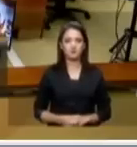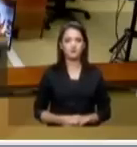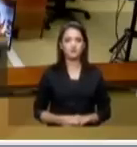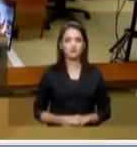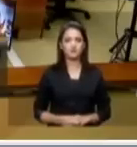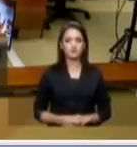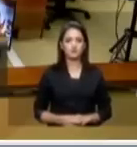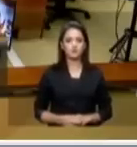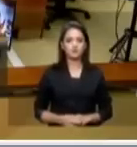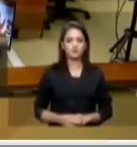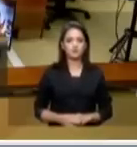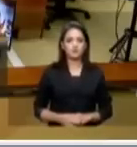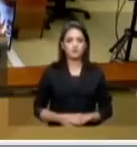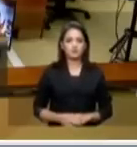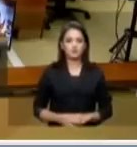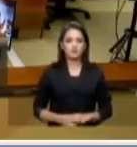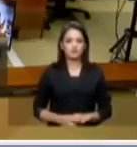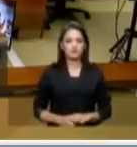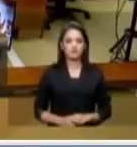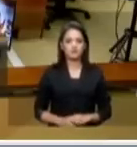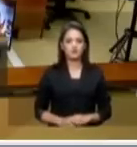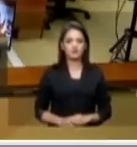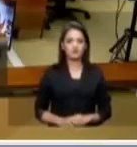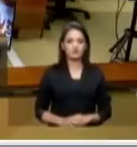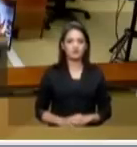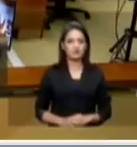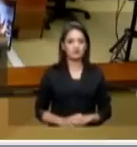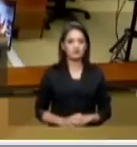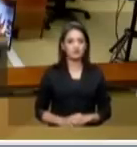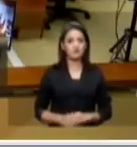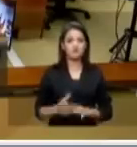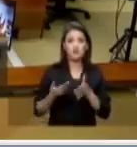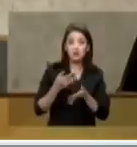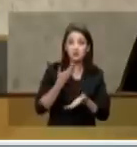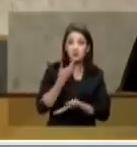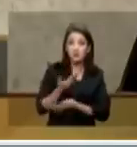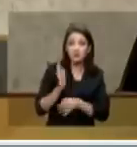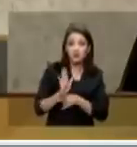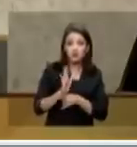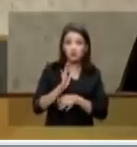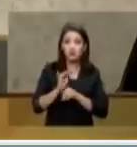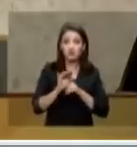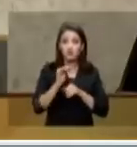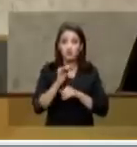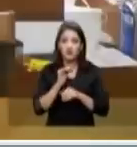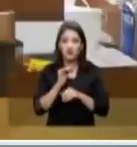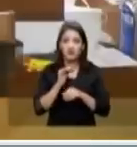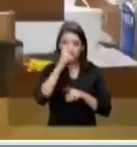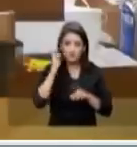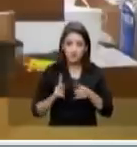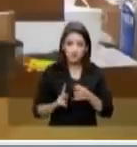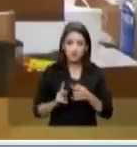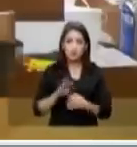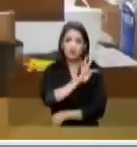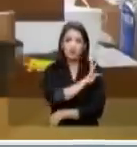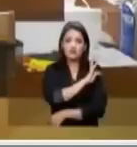eu também não vou ficar aqui dizendo ah não mas não vou confiar eu quero confiar essa empresa nós devemos muito a